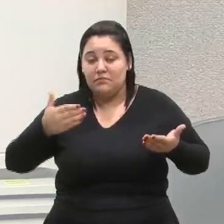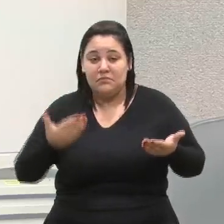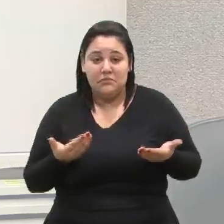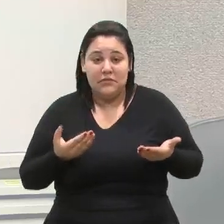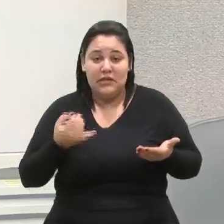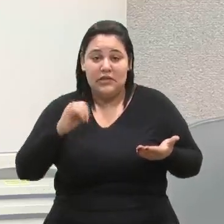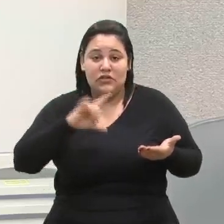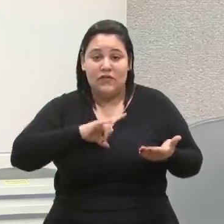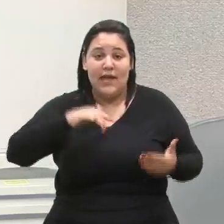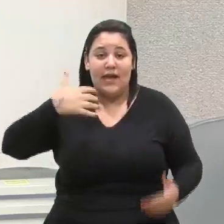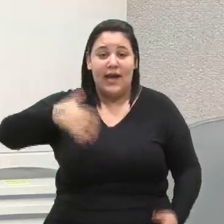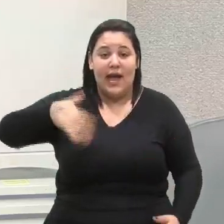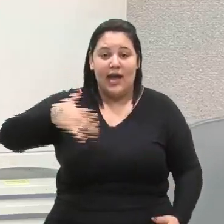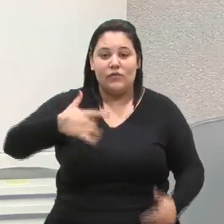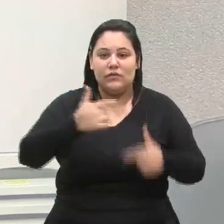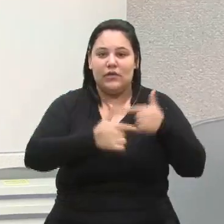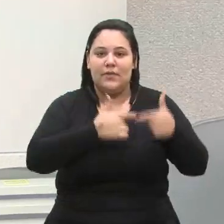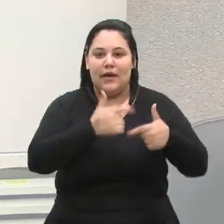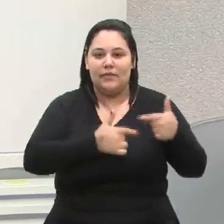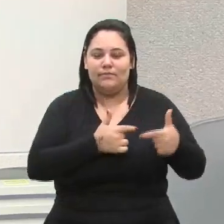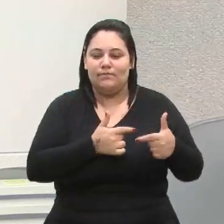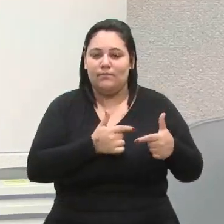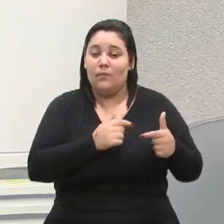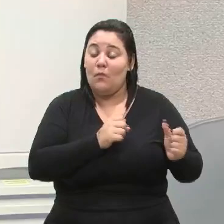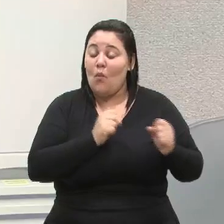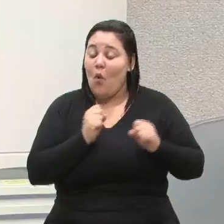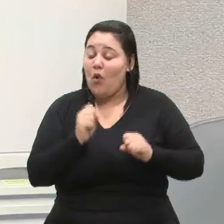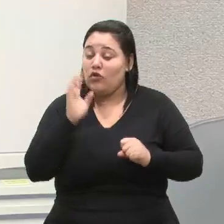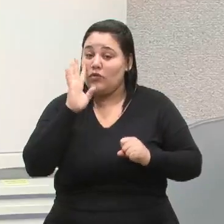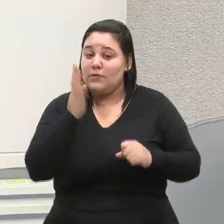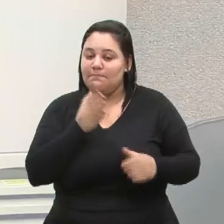o serviço de vocês, pode ser que inviabilize